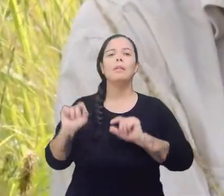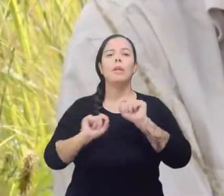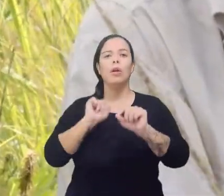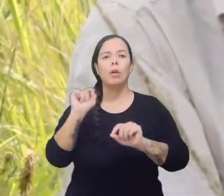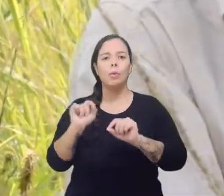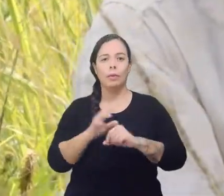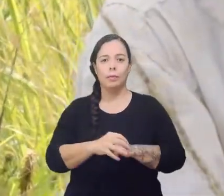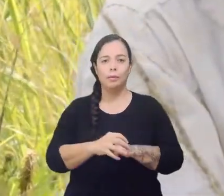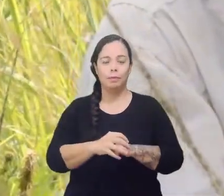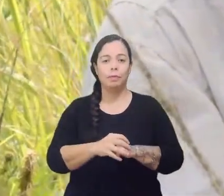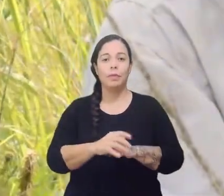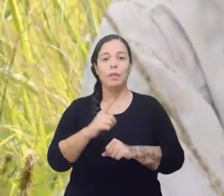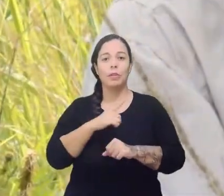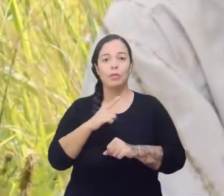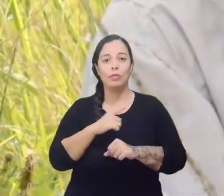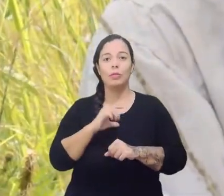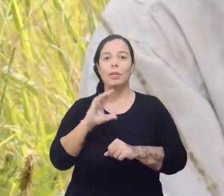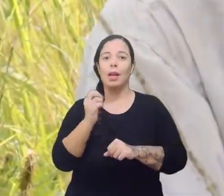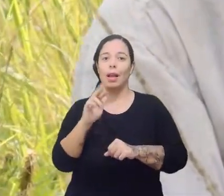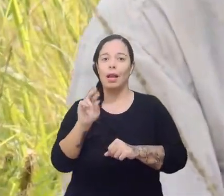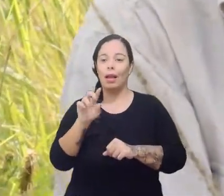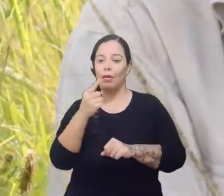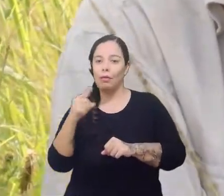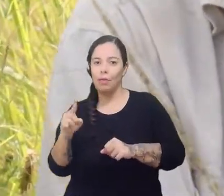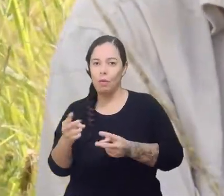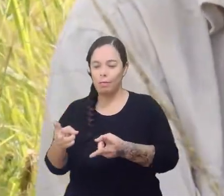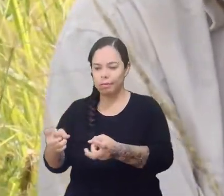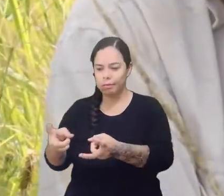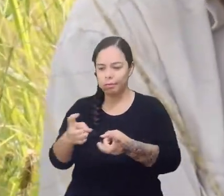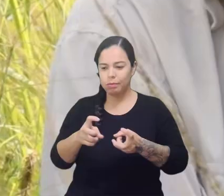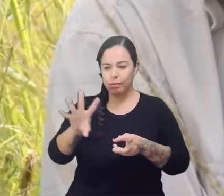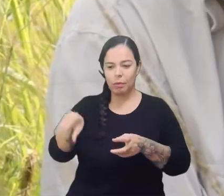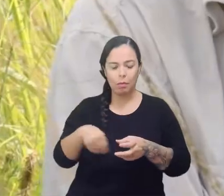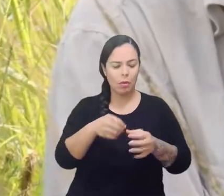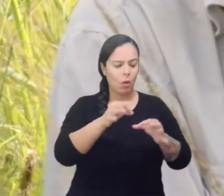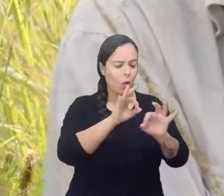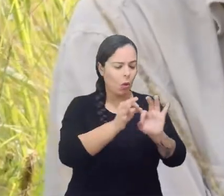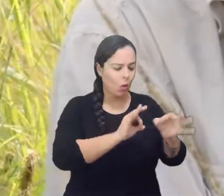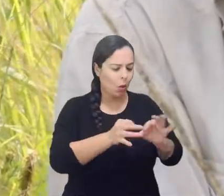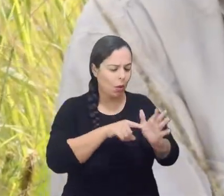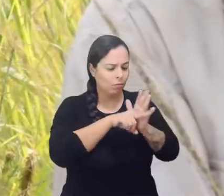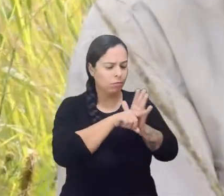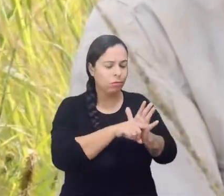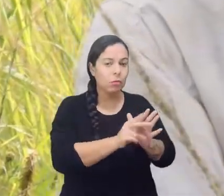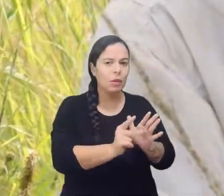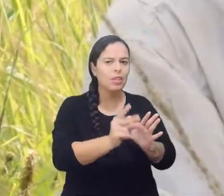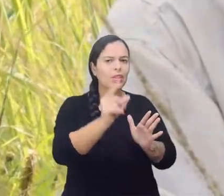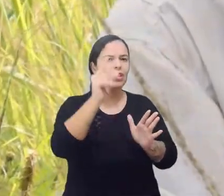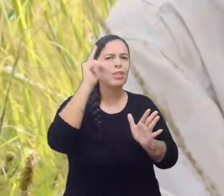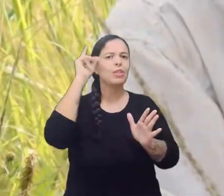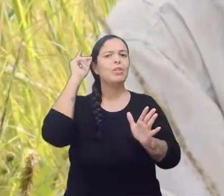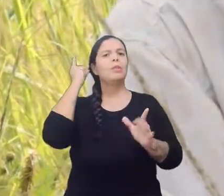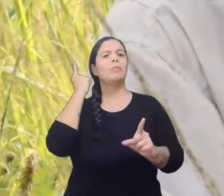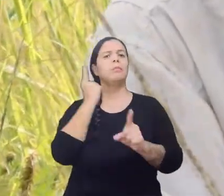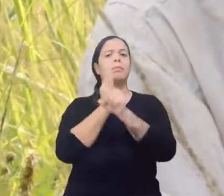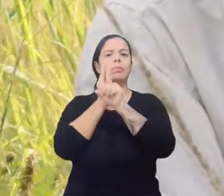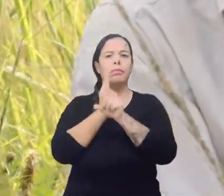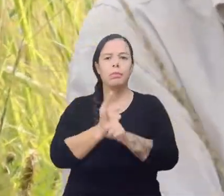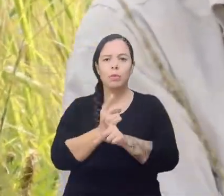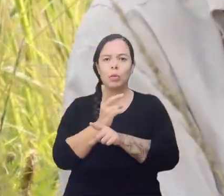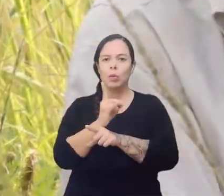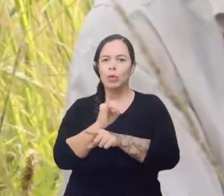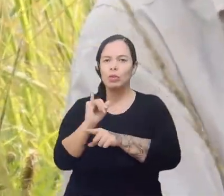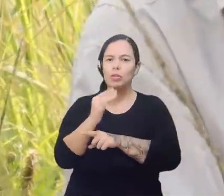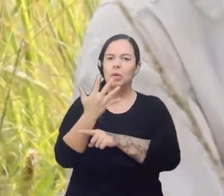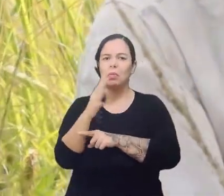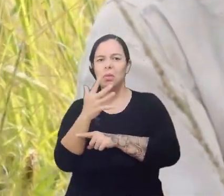uma datação bastante antiga para a época, né? Uma datação em torno de 8.000 anos, para